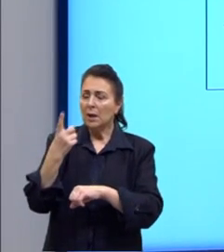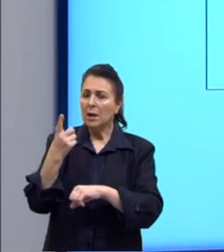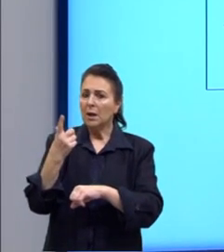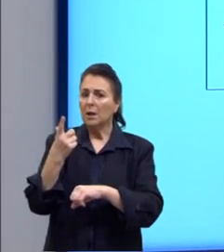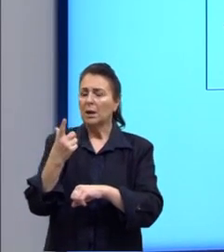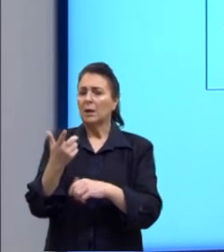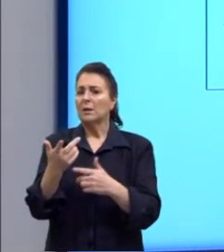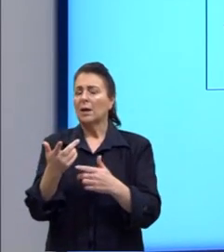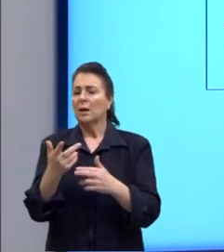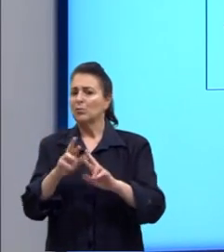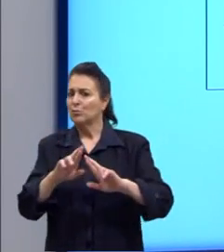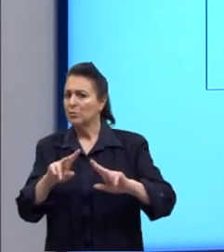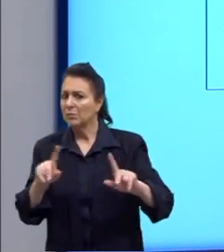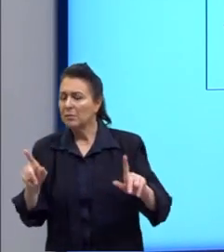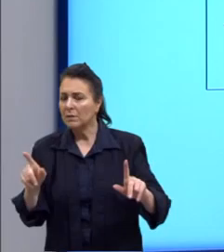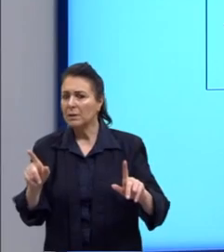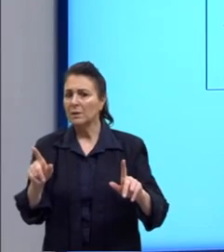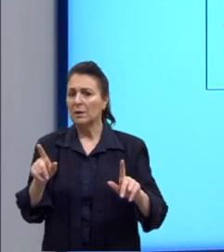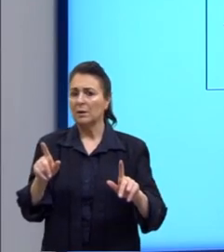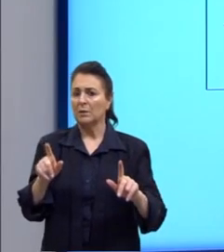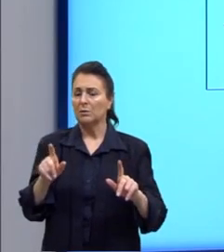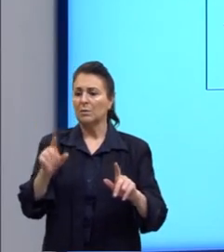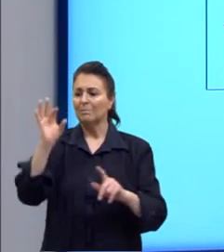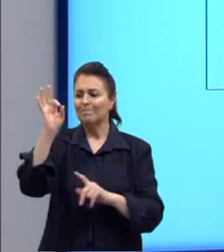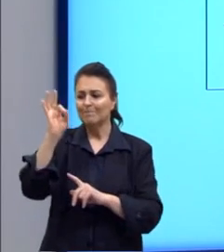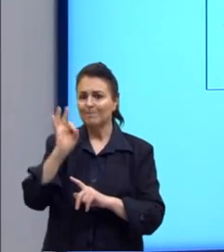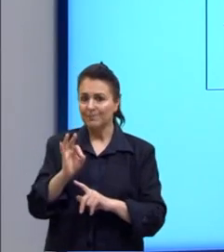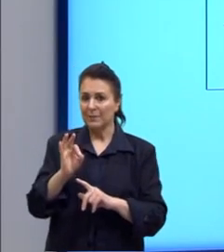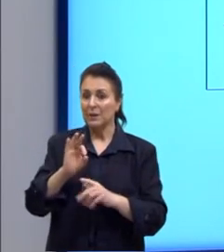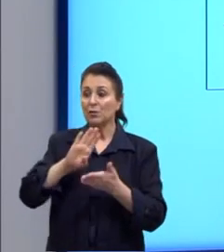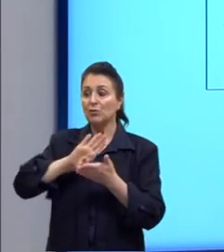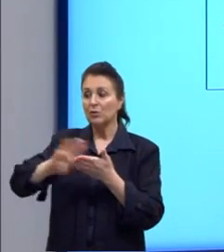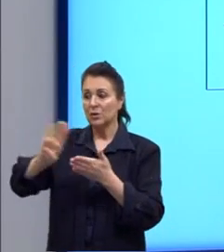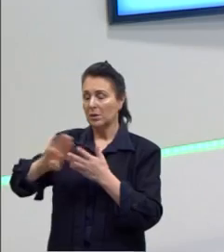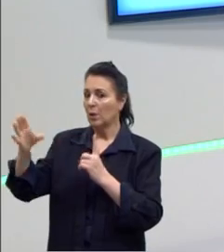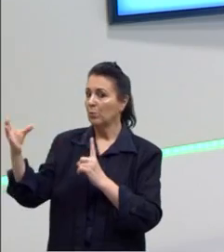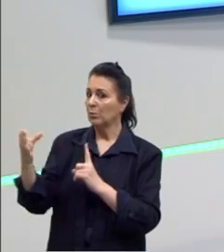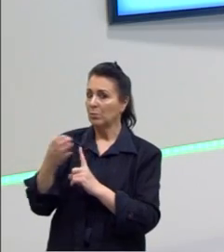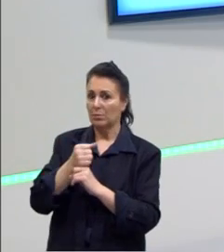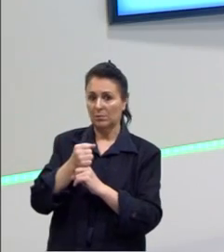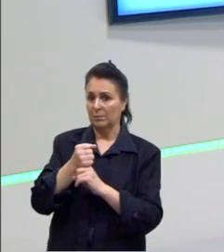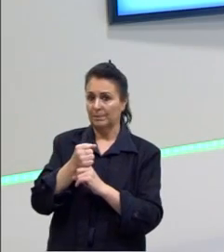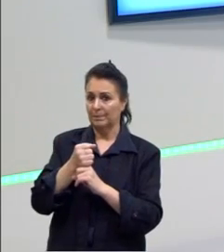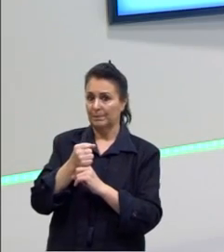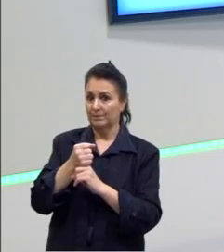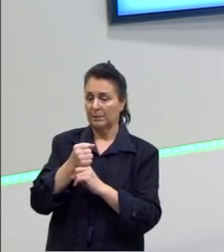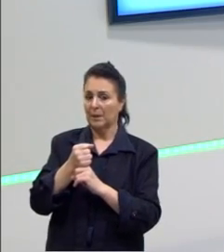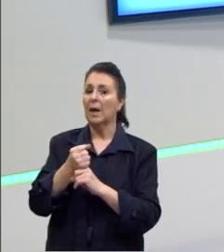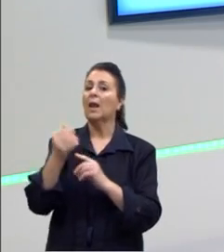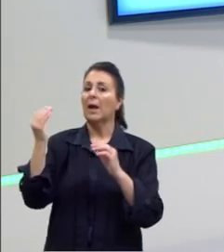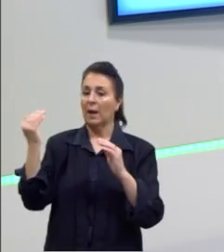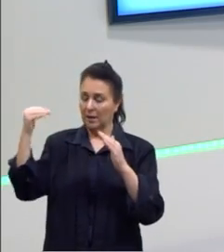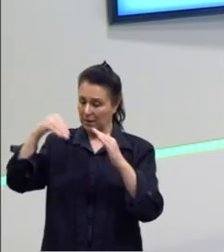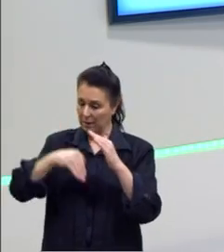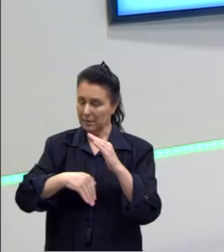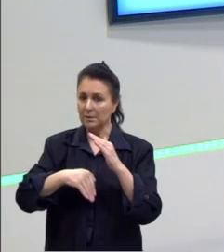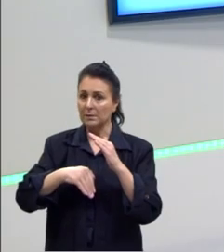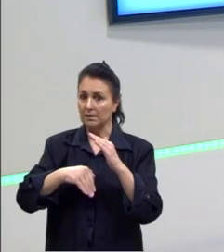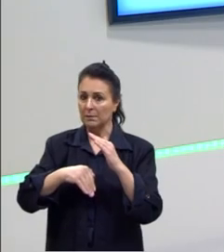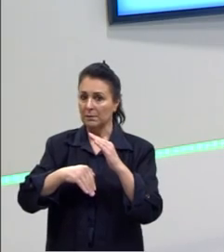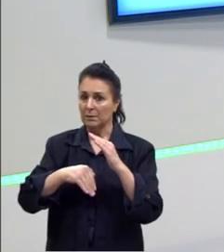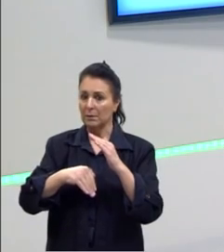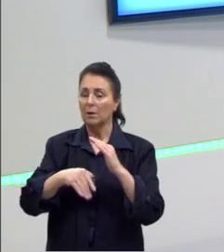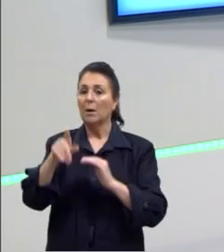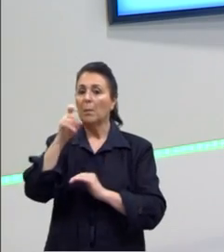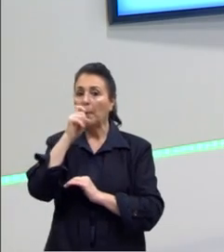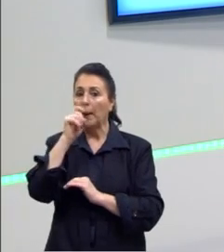e a pela proporção a gente pode já tirar os dominantes dominante não é que sabe já que é recessivo quando quando os